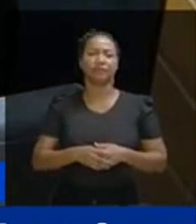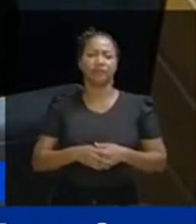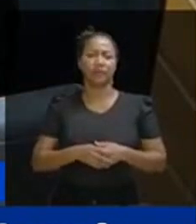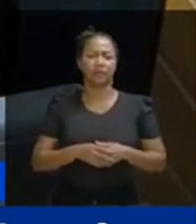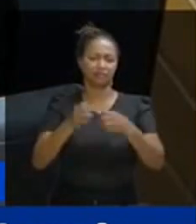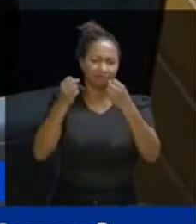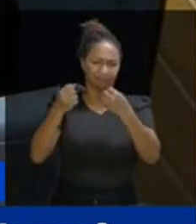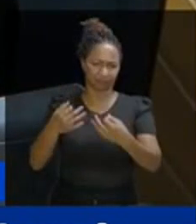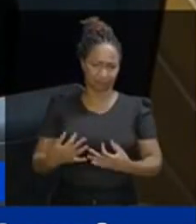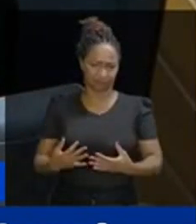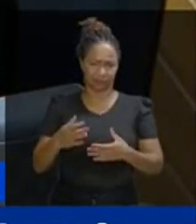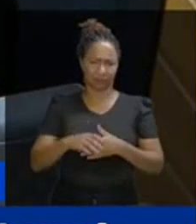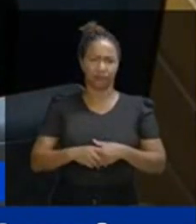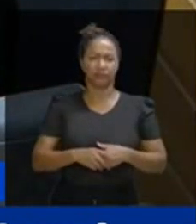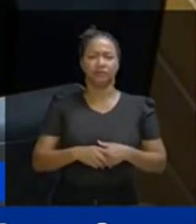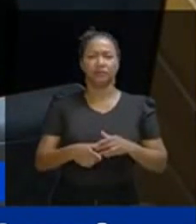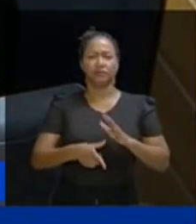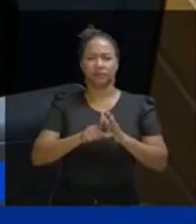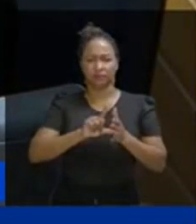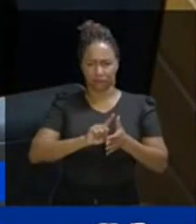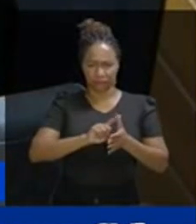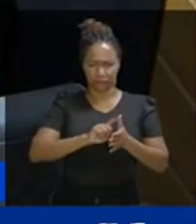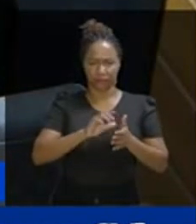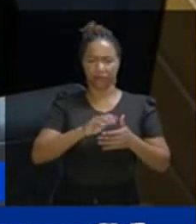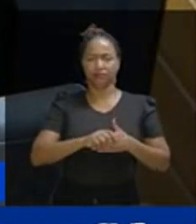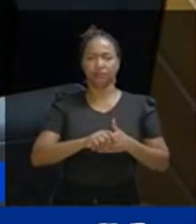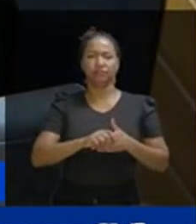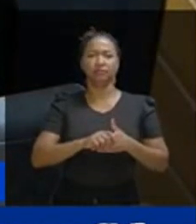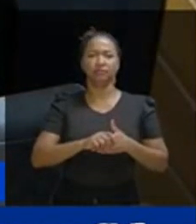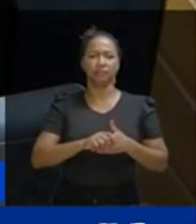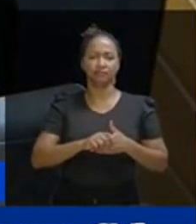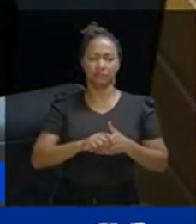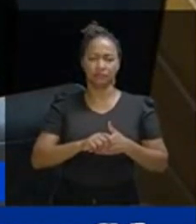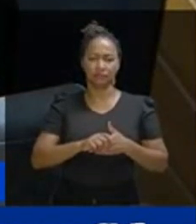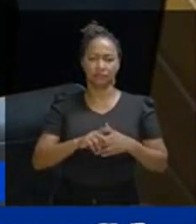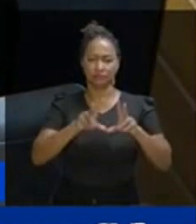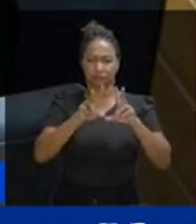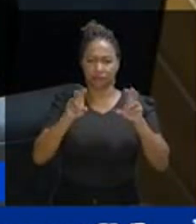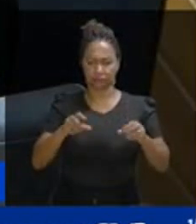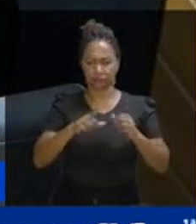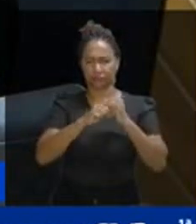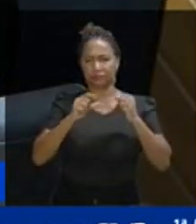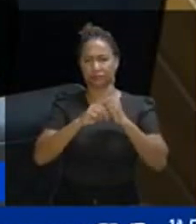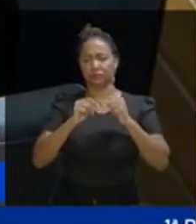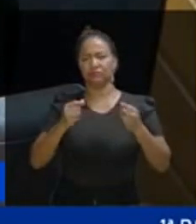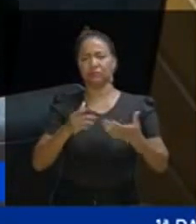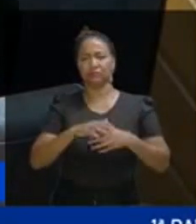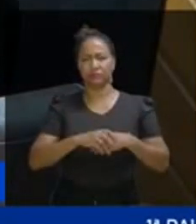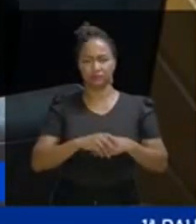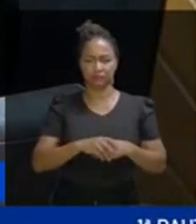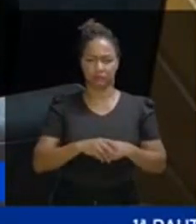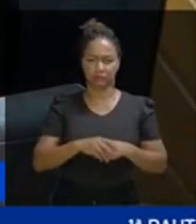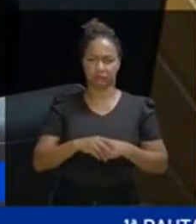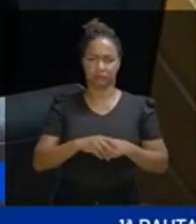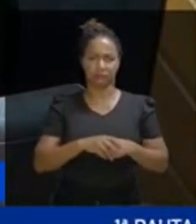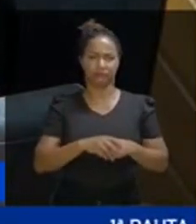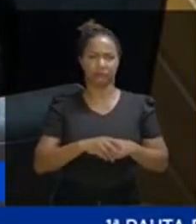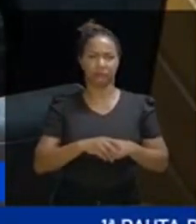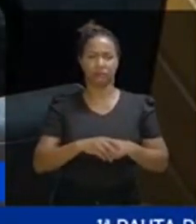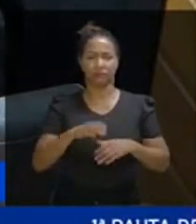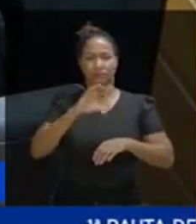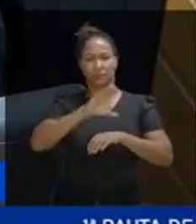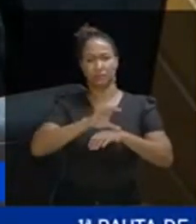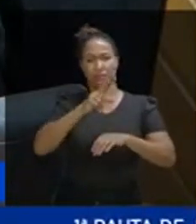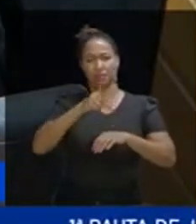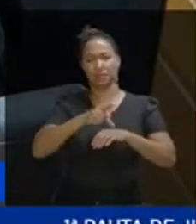fundamento da incidência da prescrição quinquenal intercorrente nos termos do artigo 924.5 do